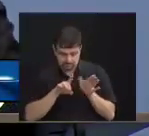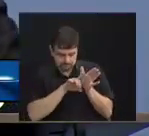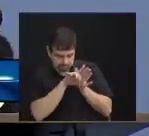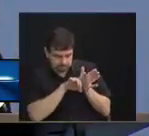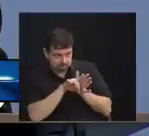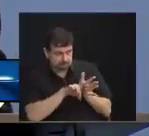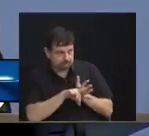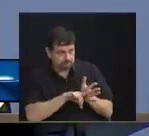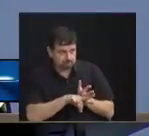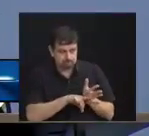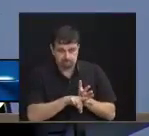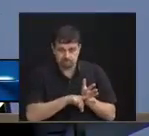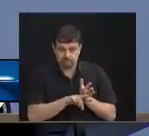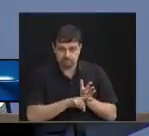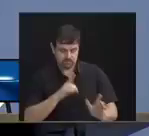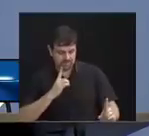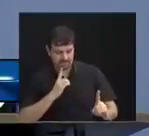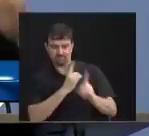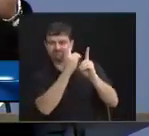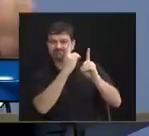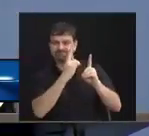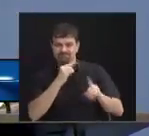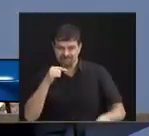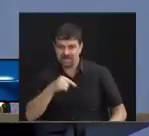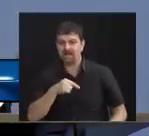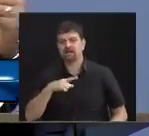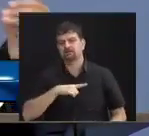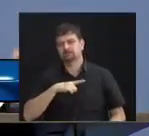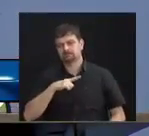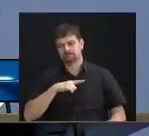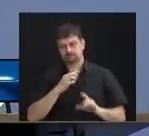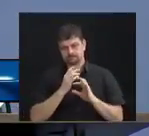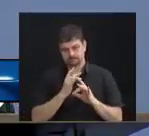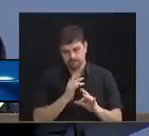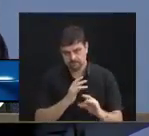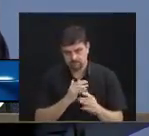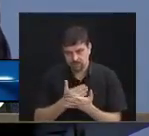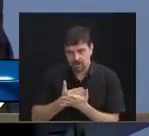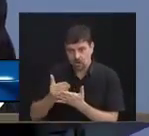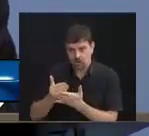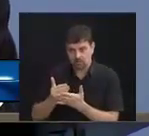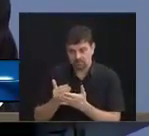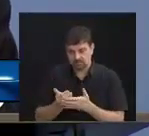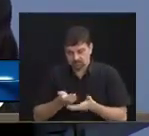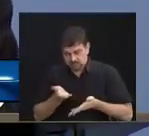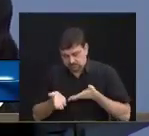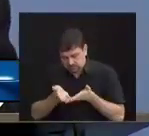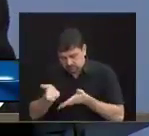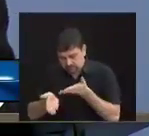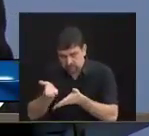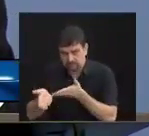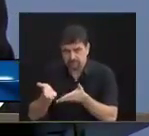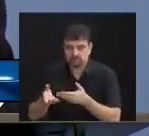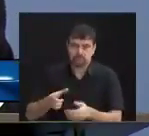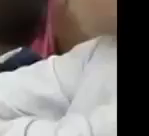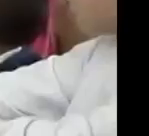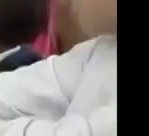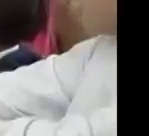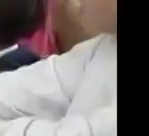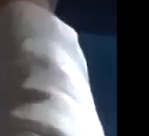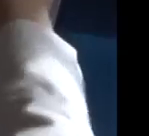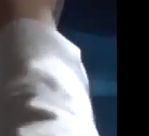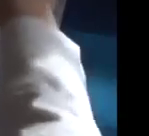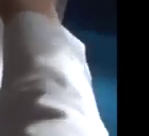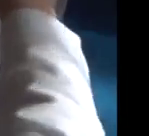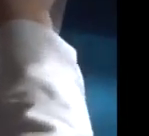que o diagnóstico seja feito e os tratamentos reconhecidamente eficazes sejam instituídos.